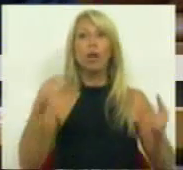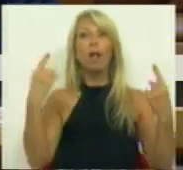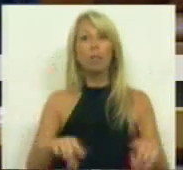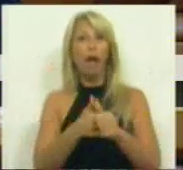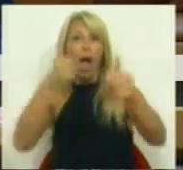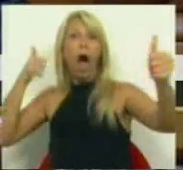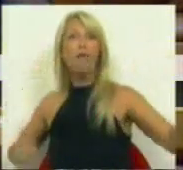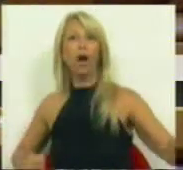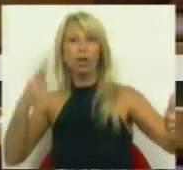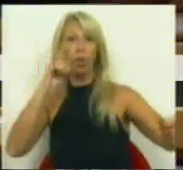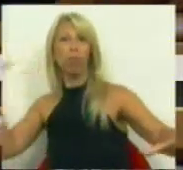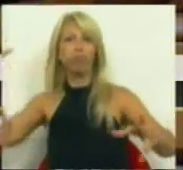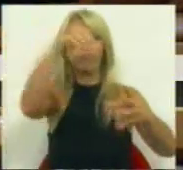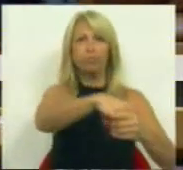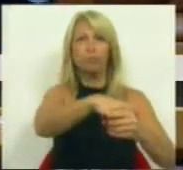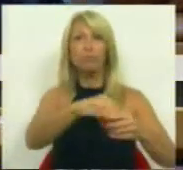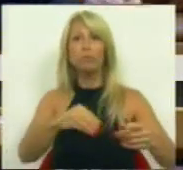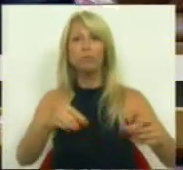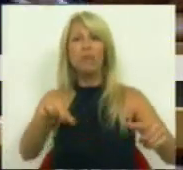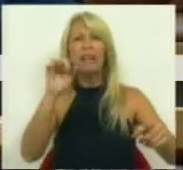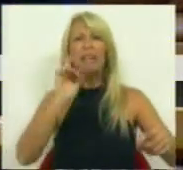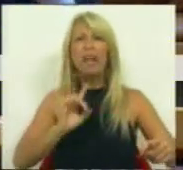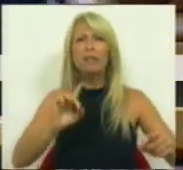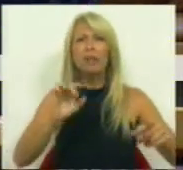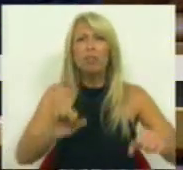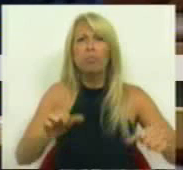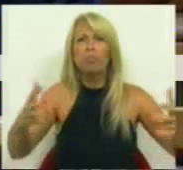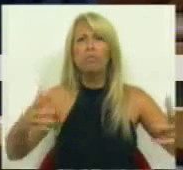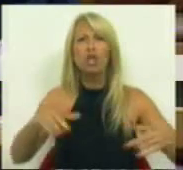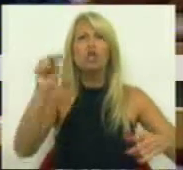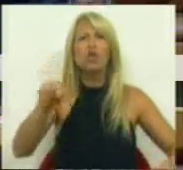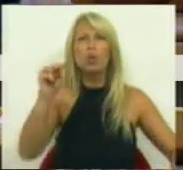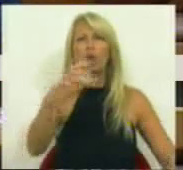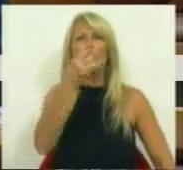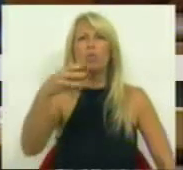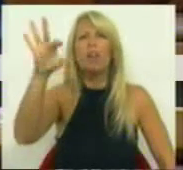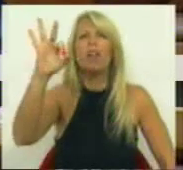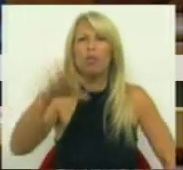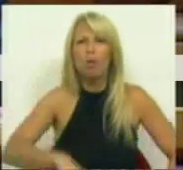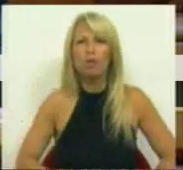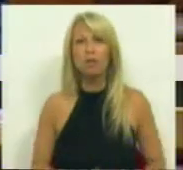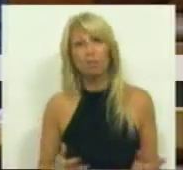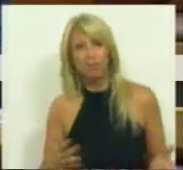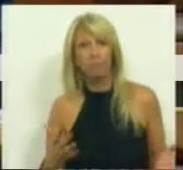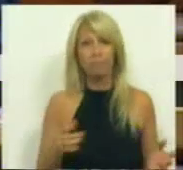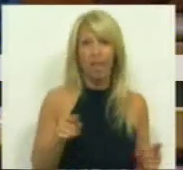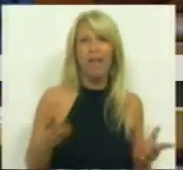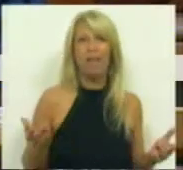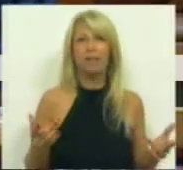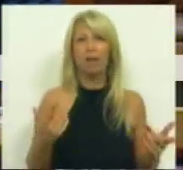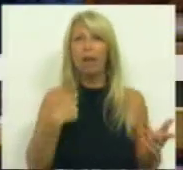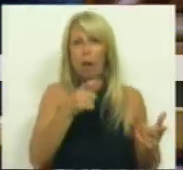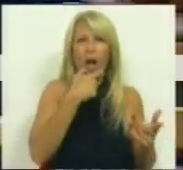de um protetorado? Essa data mítica de junho de 2014, como se isso fosse exatamente assim, sem haver uma